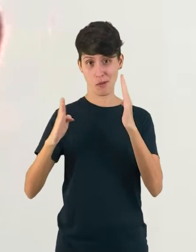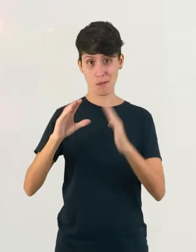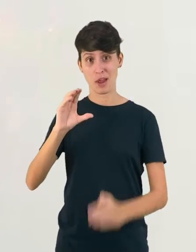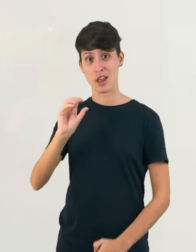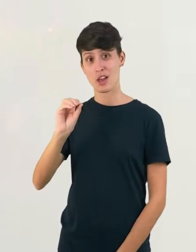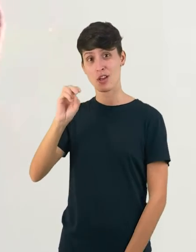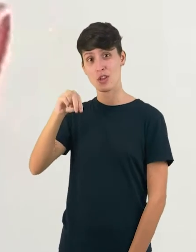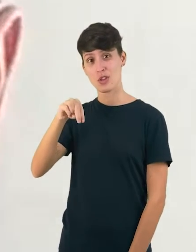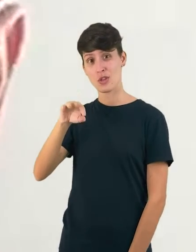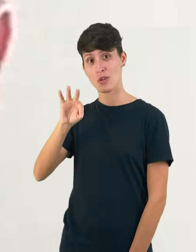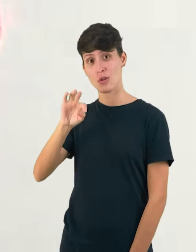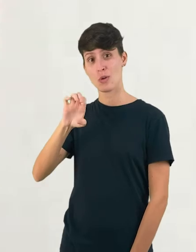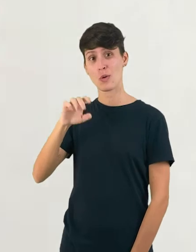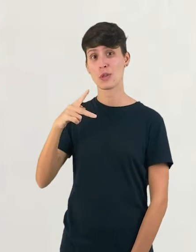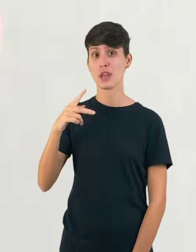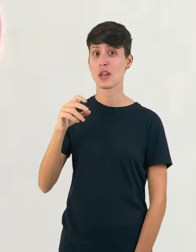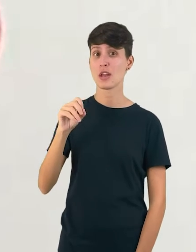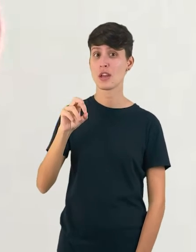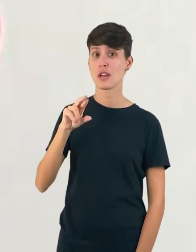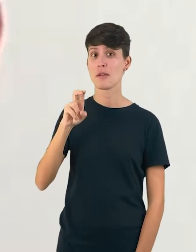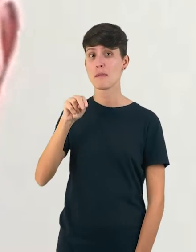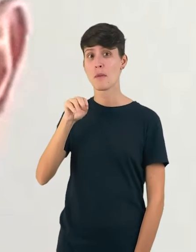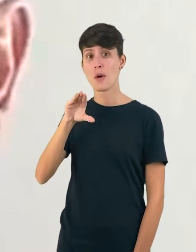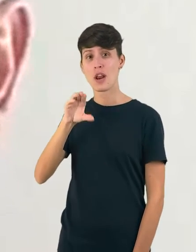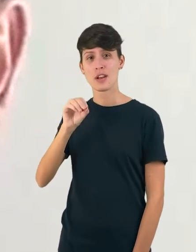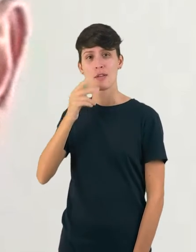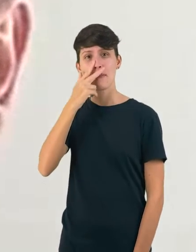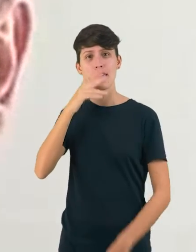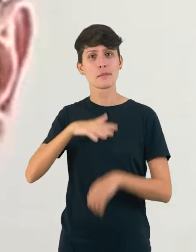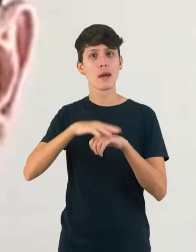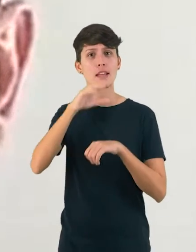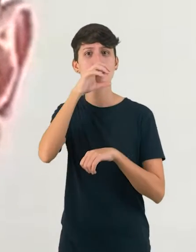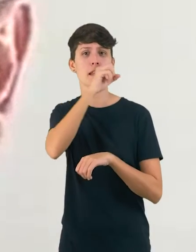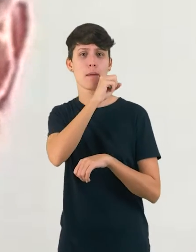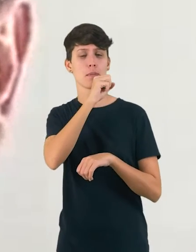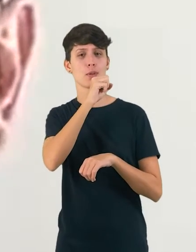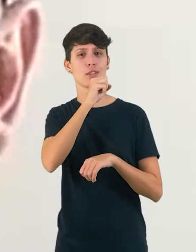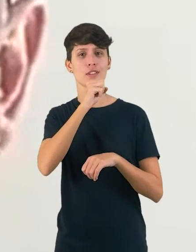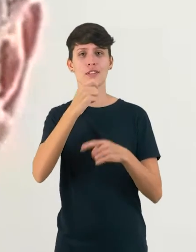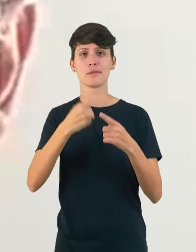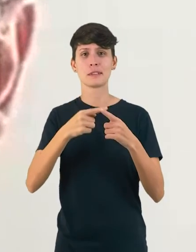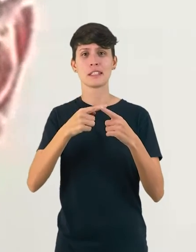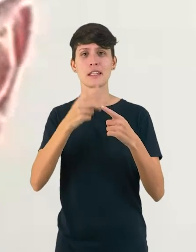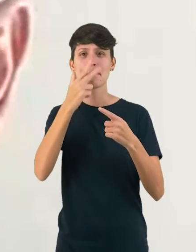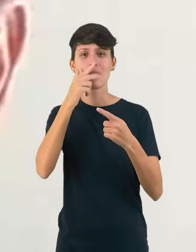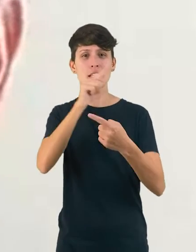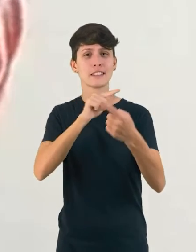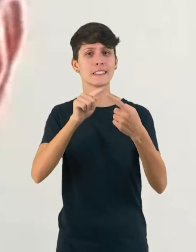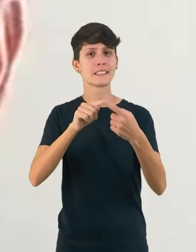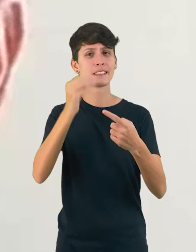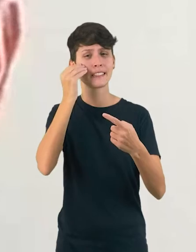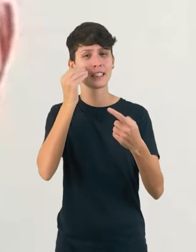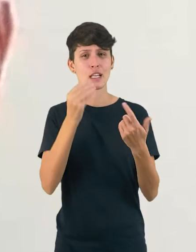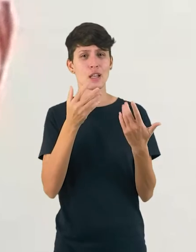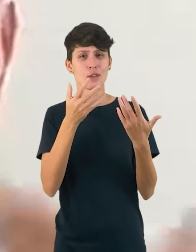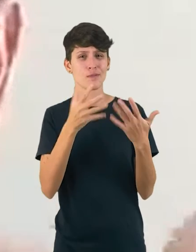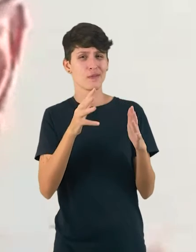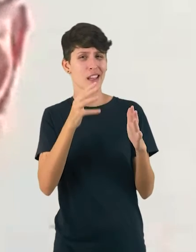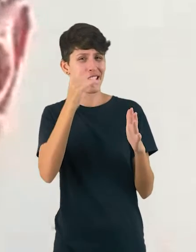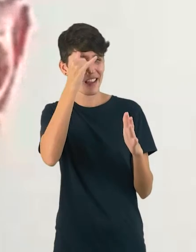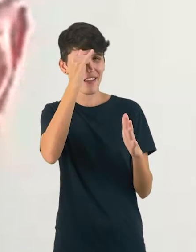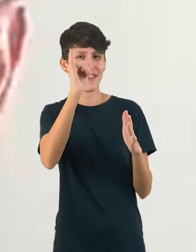na contemporaneidade, os ritos foram ficando cada vez mais breves, porque existe